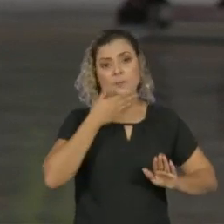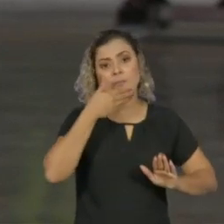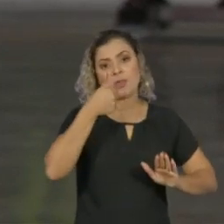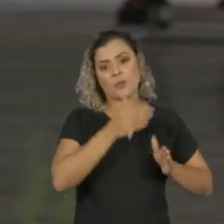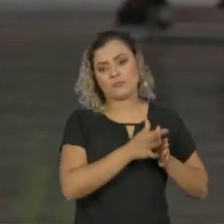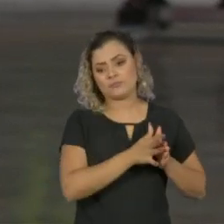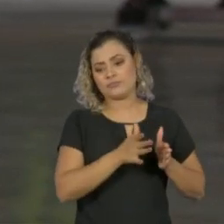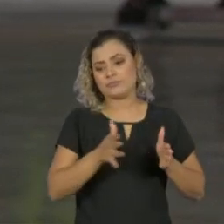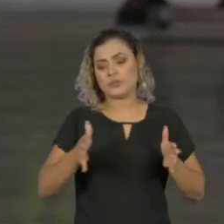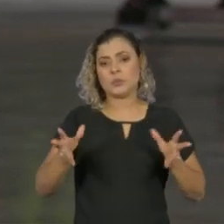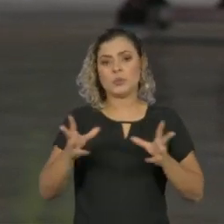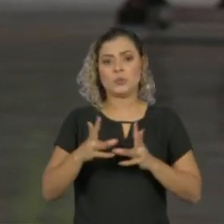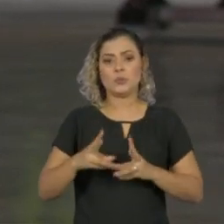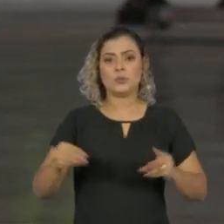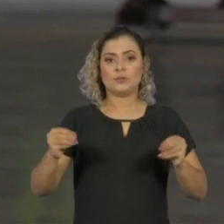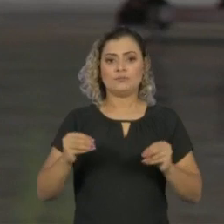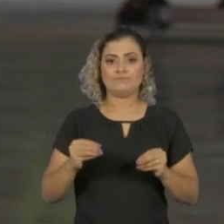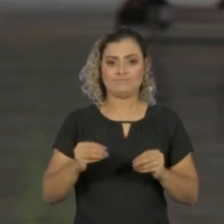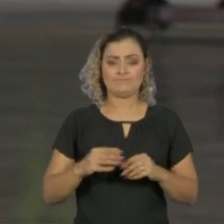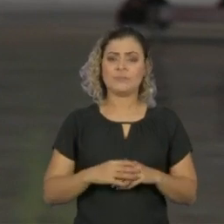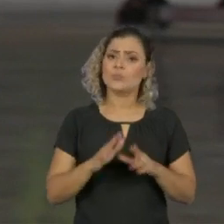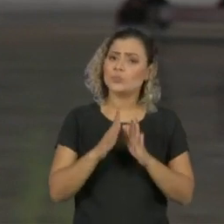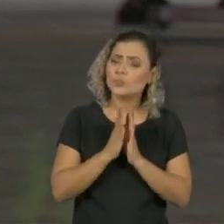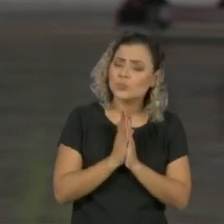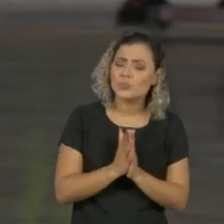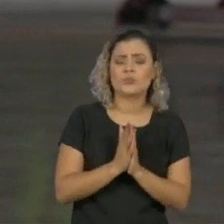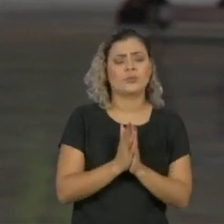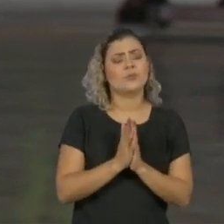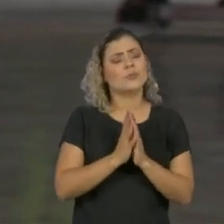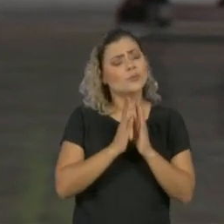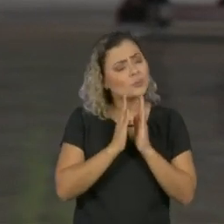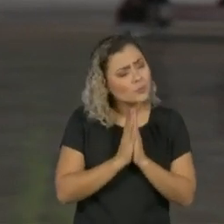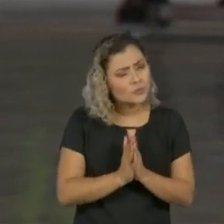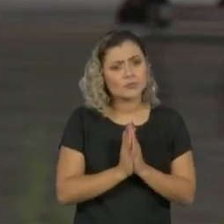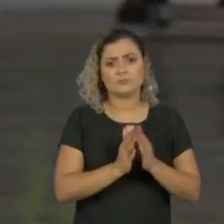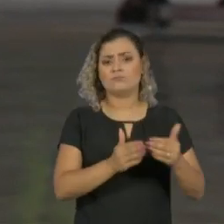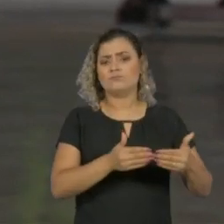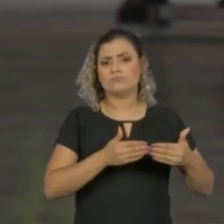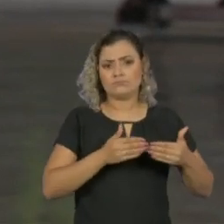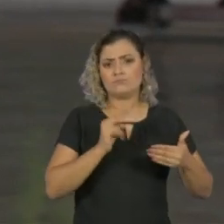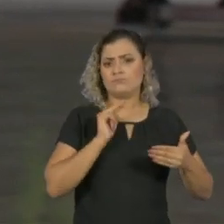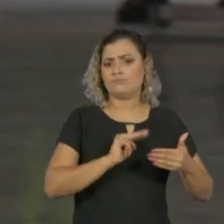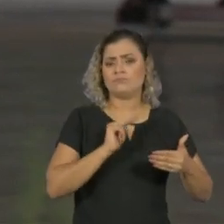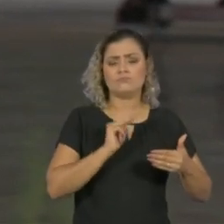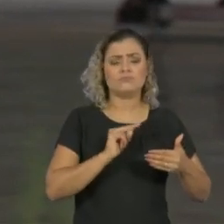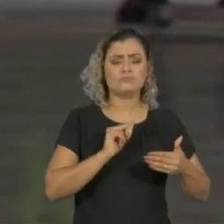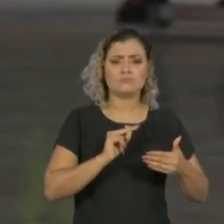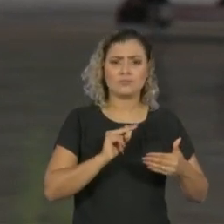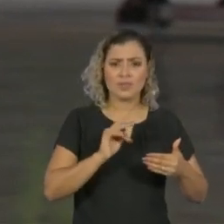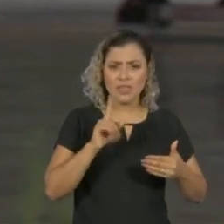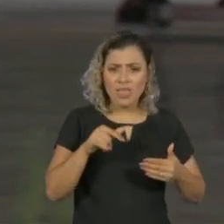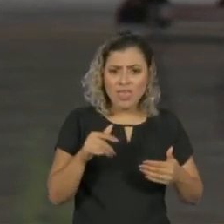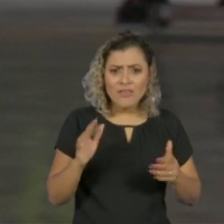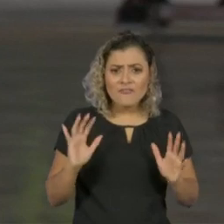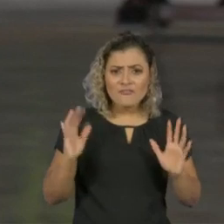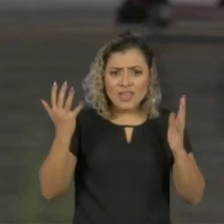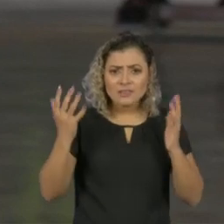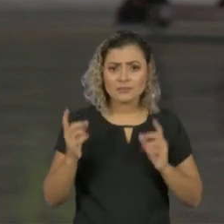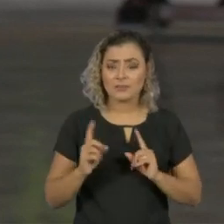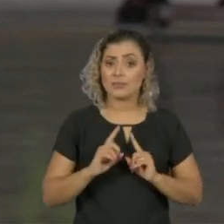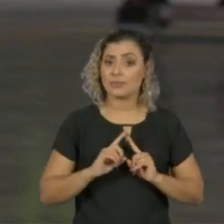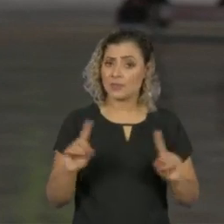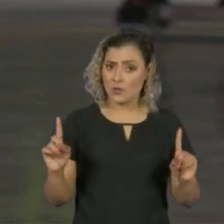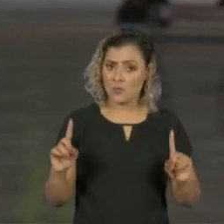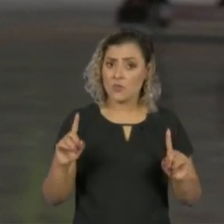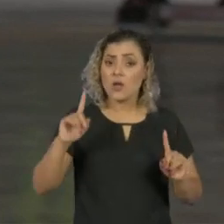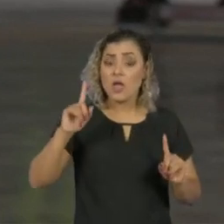por essa pandemia. Então, insisto nessa tecla, de que isolamento social não é motivo para festejar, é motivo